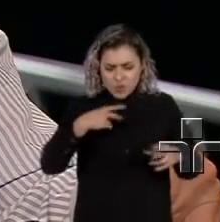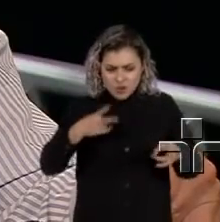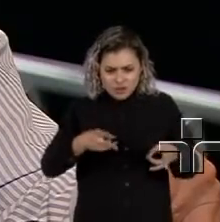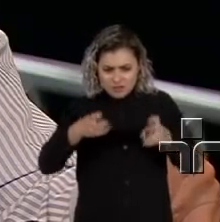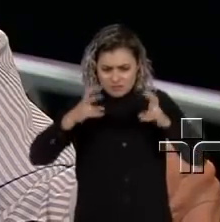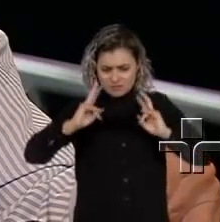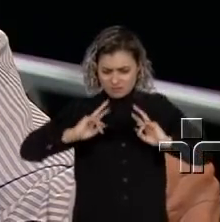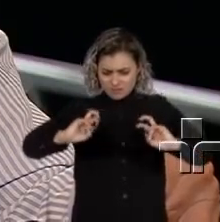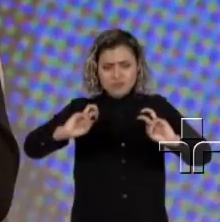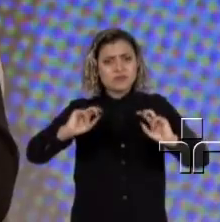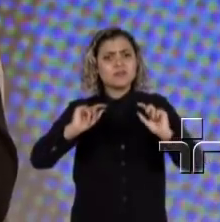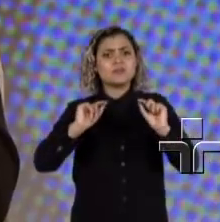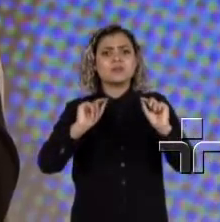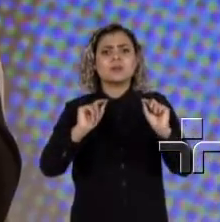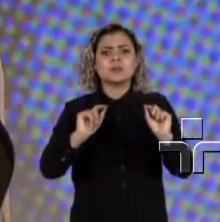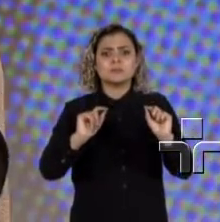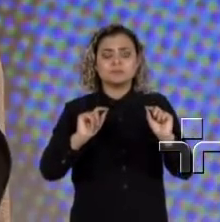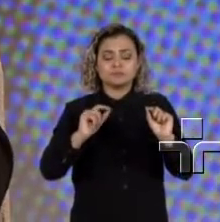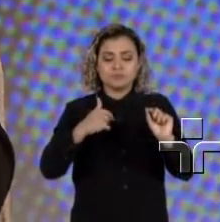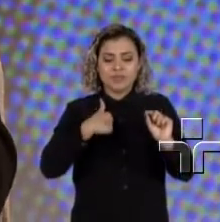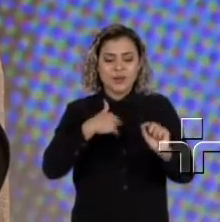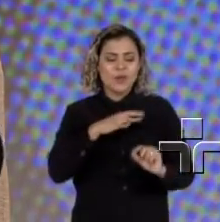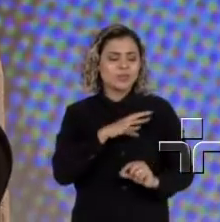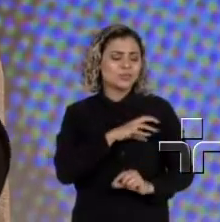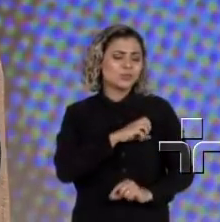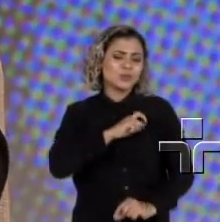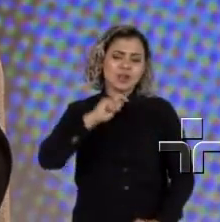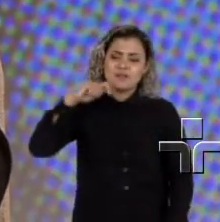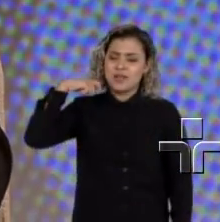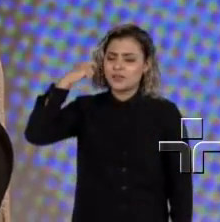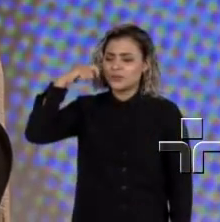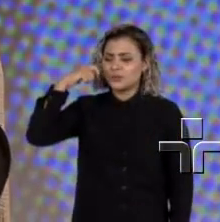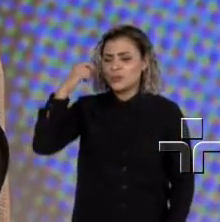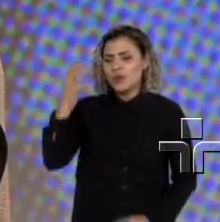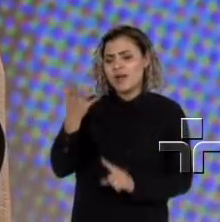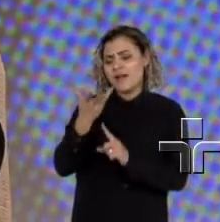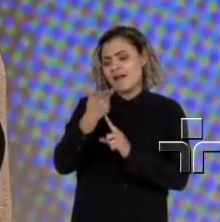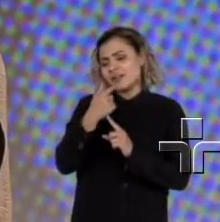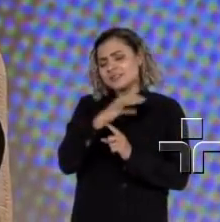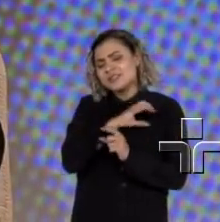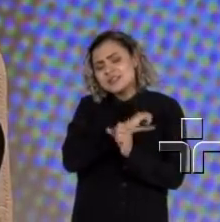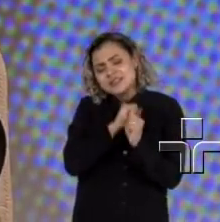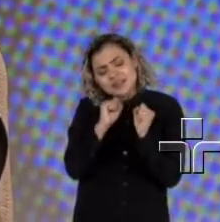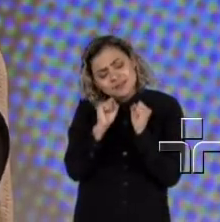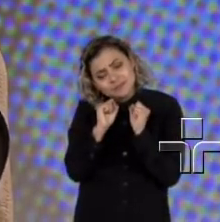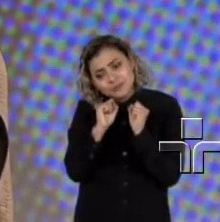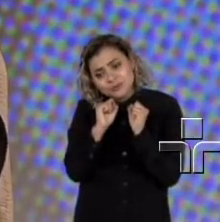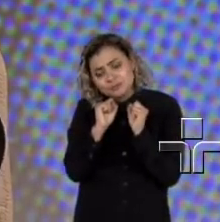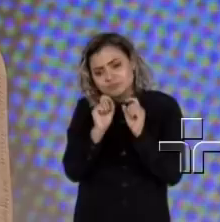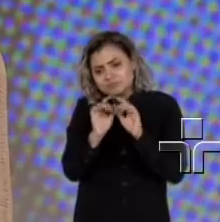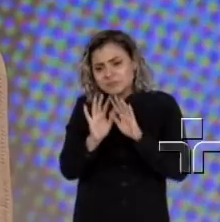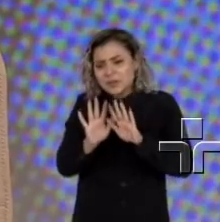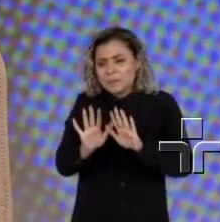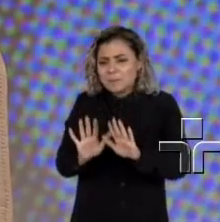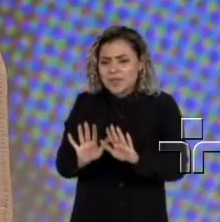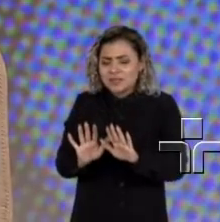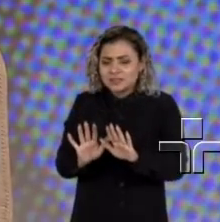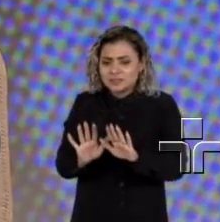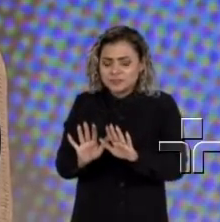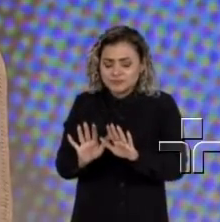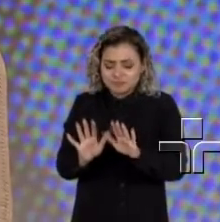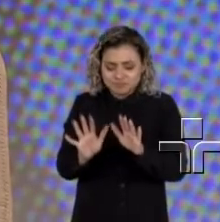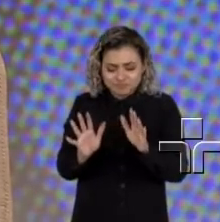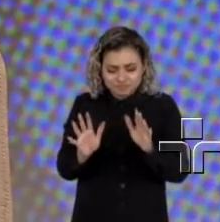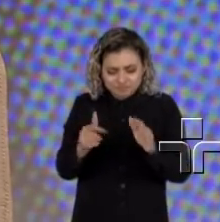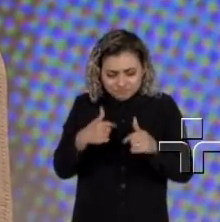percebi que eu amava ser ator, eu gostava de ser artista, mas que, de maneira nenhuma,